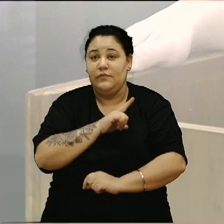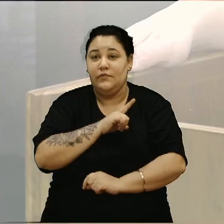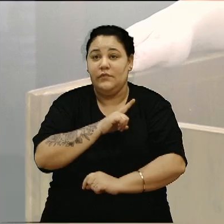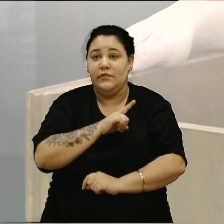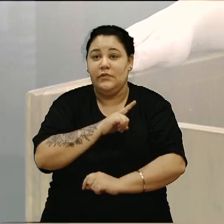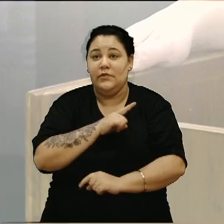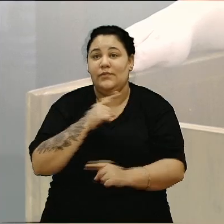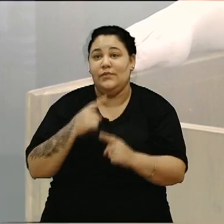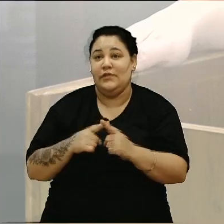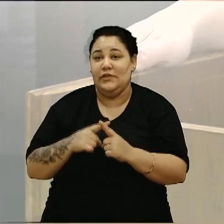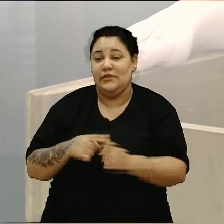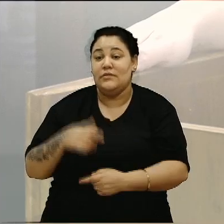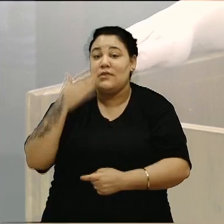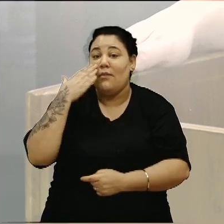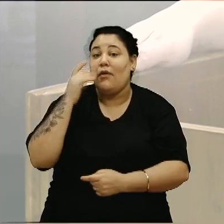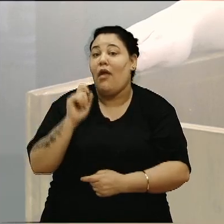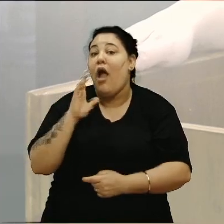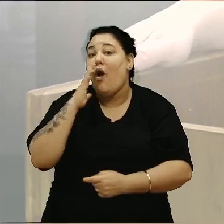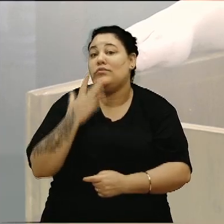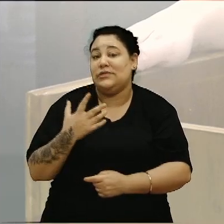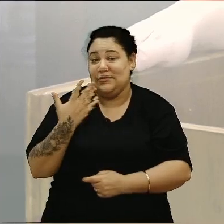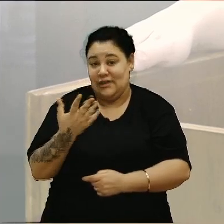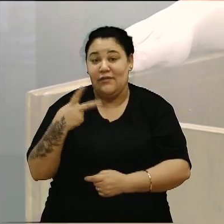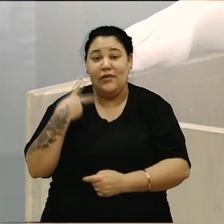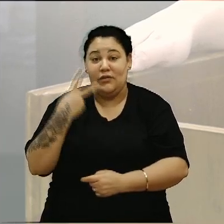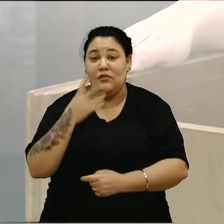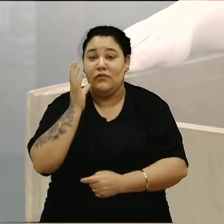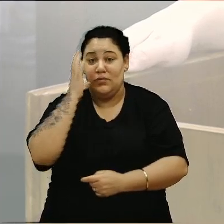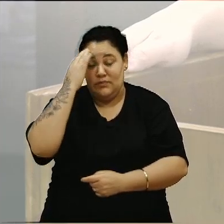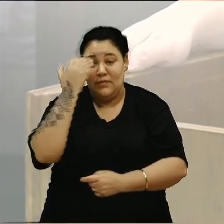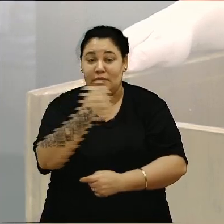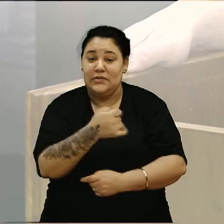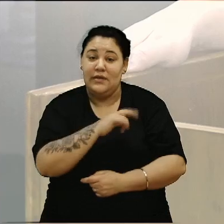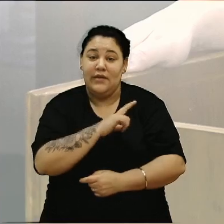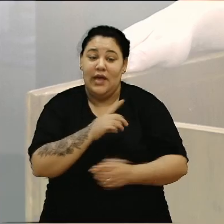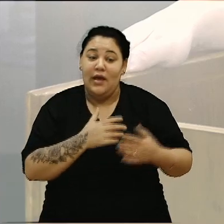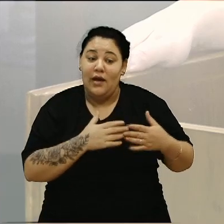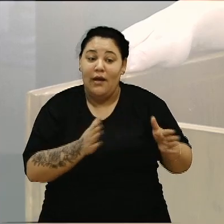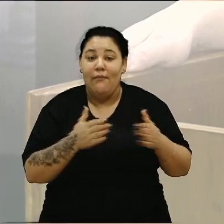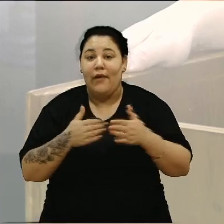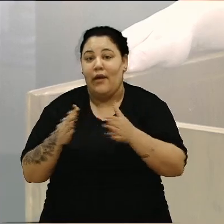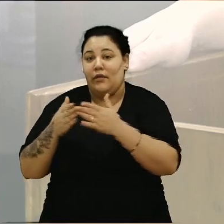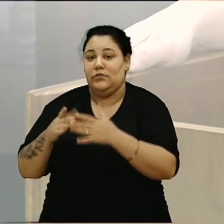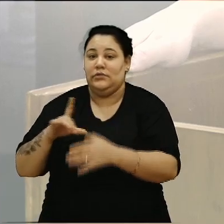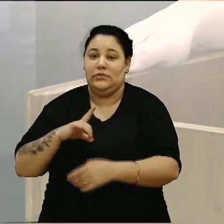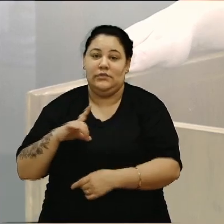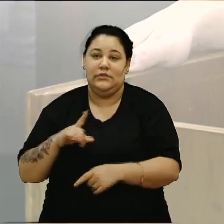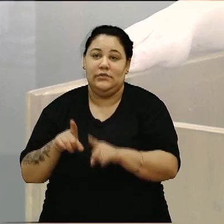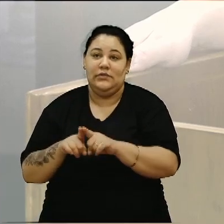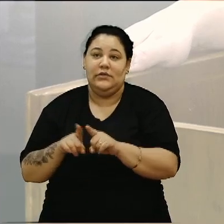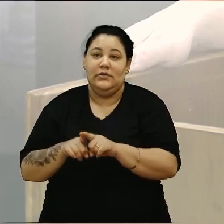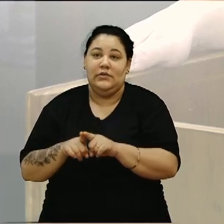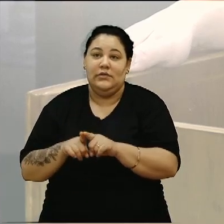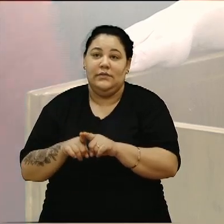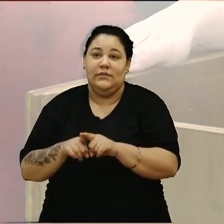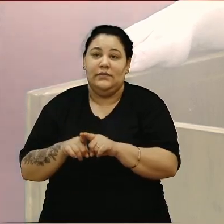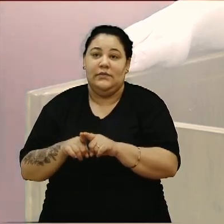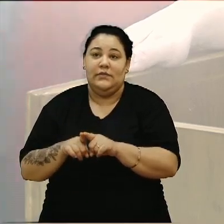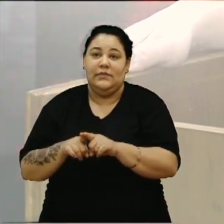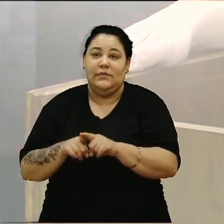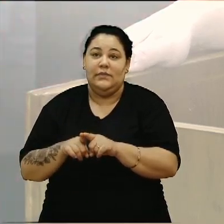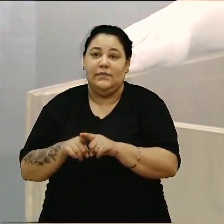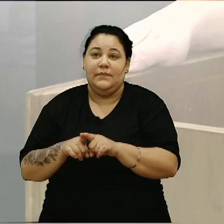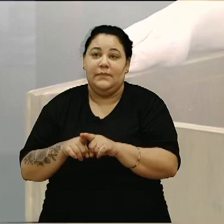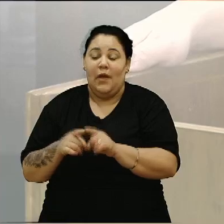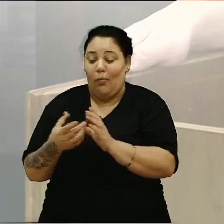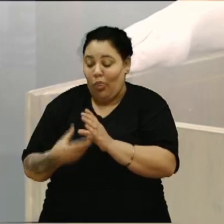e sabiam da previsão, né, vereador Felipe? Teria que ter aberto, né, devagar a comporta para que fosse escoando e